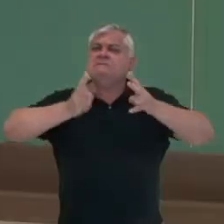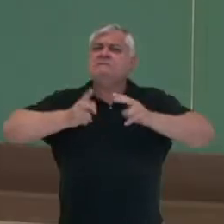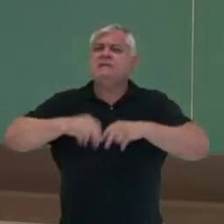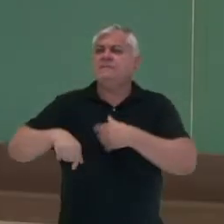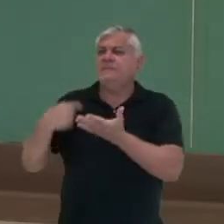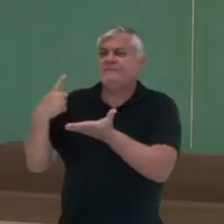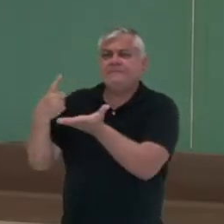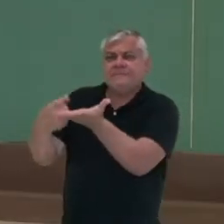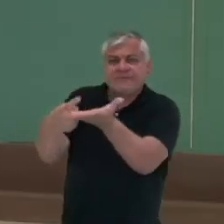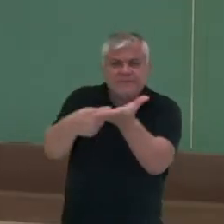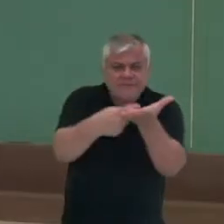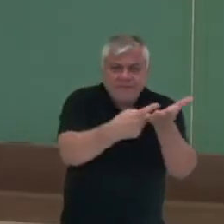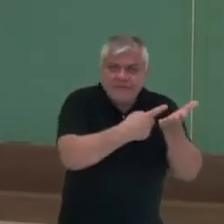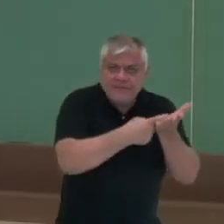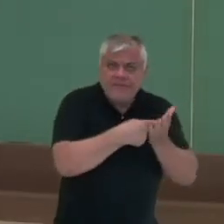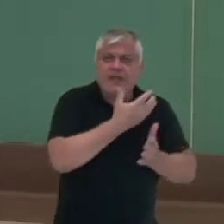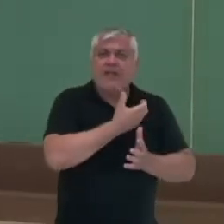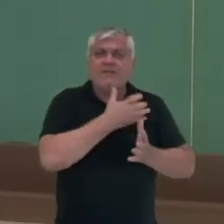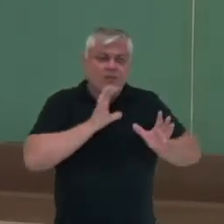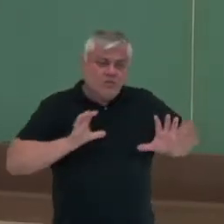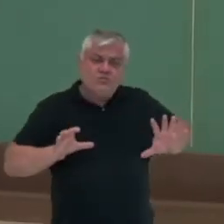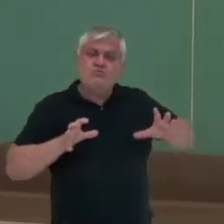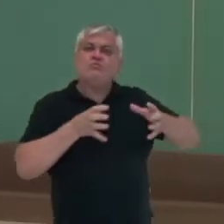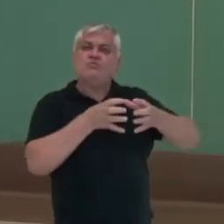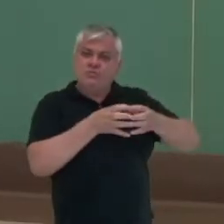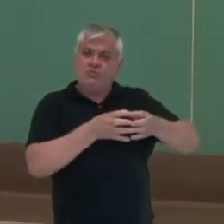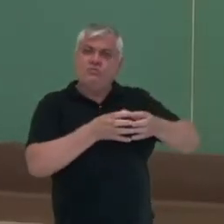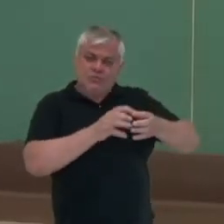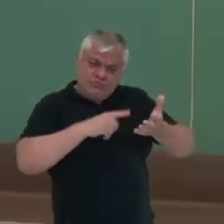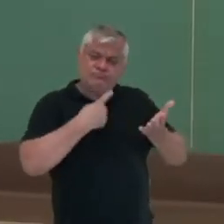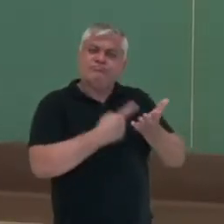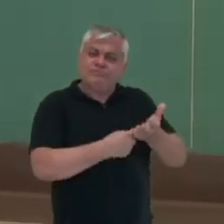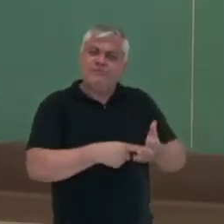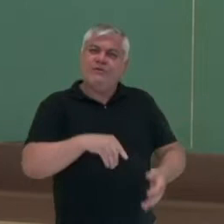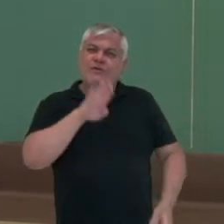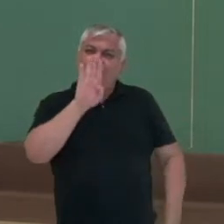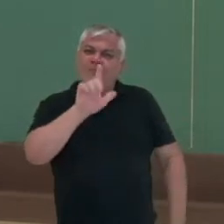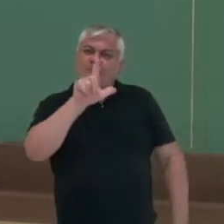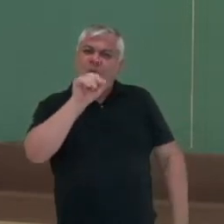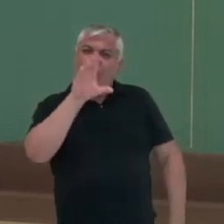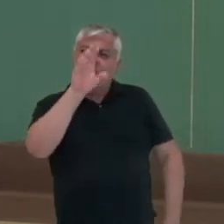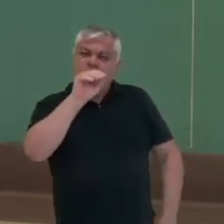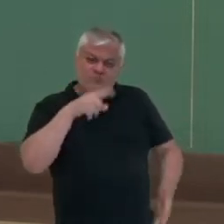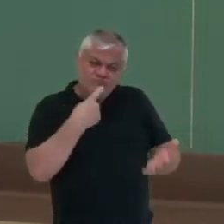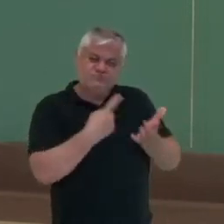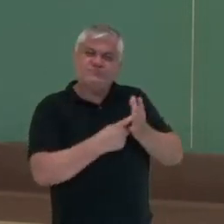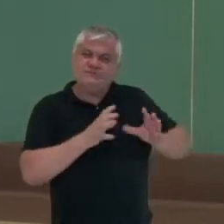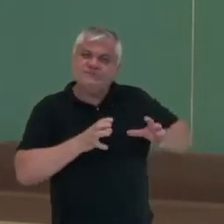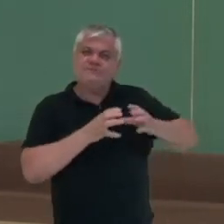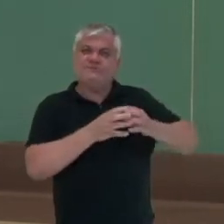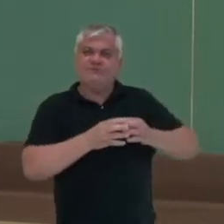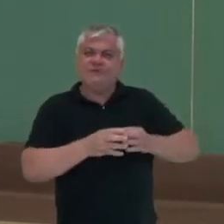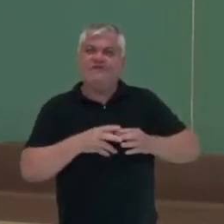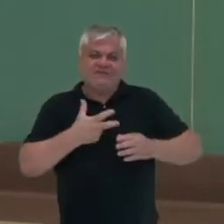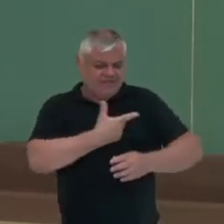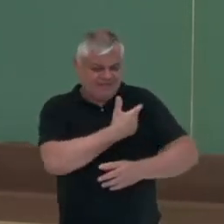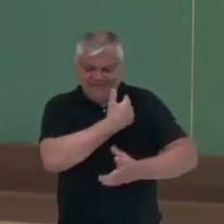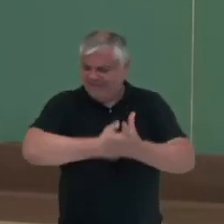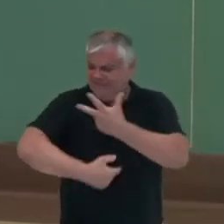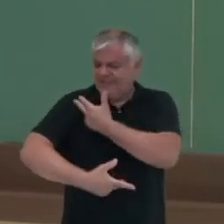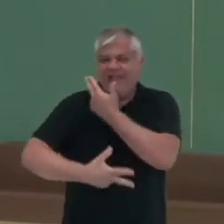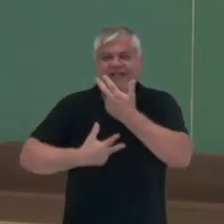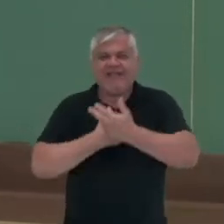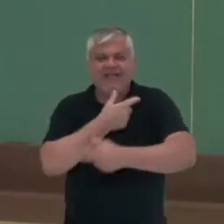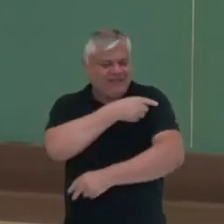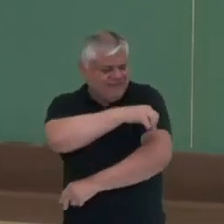reunirem e criarem blocos, certo? E aí dão nomes para esses blocos. fazem camisas para esses blocos. É